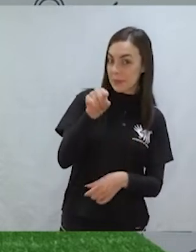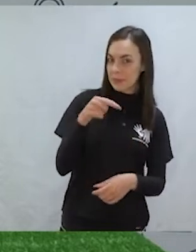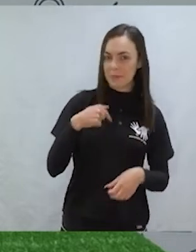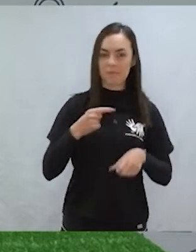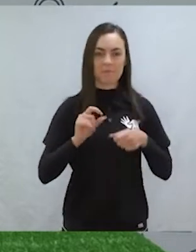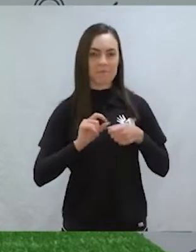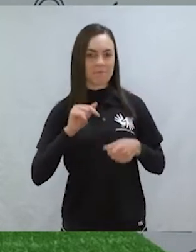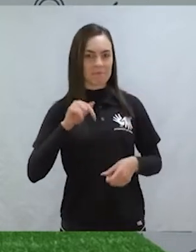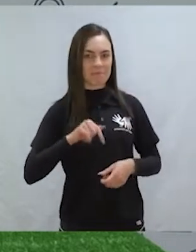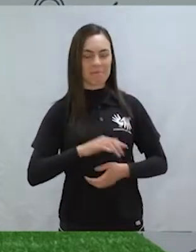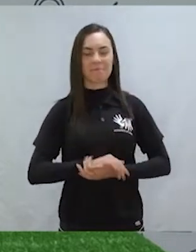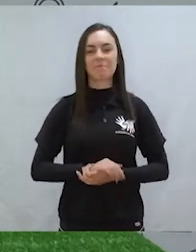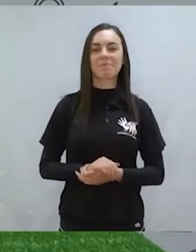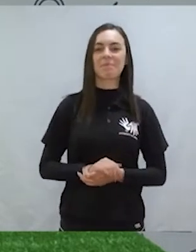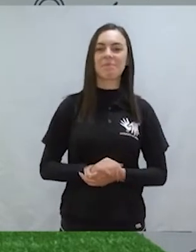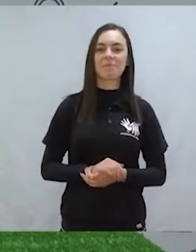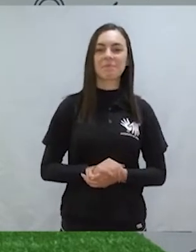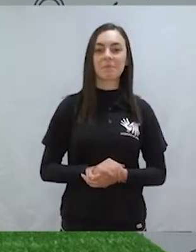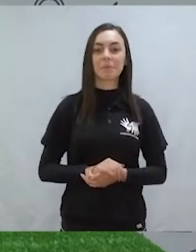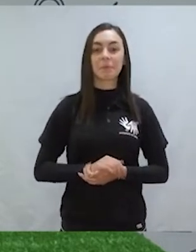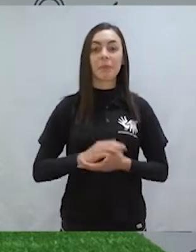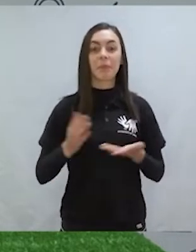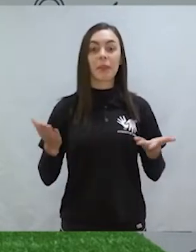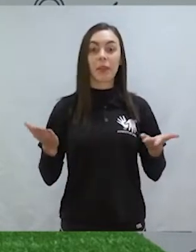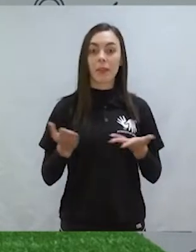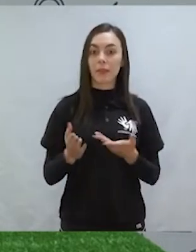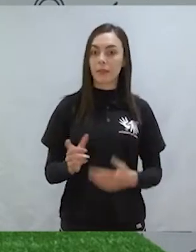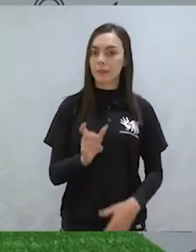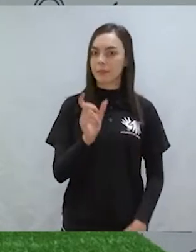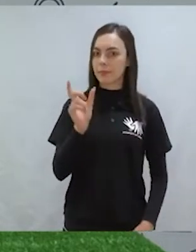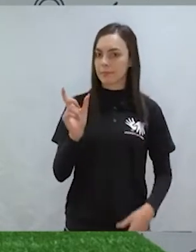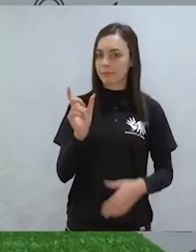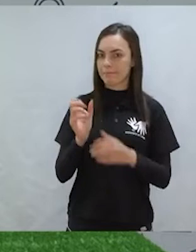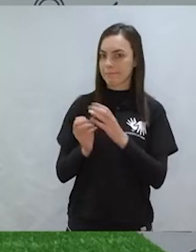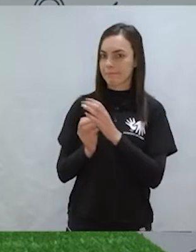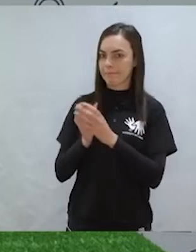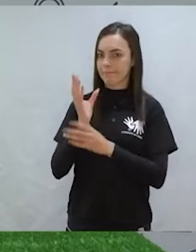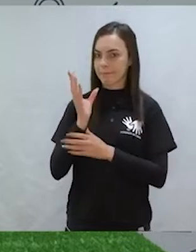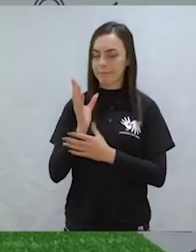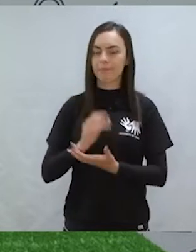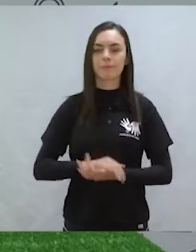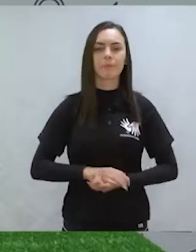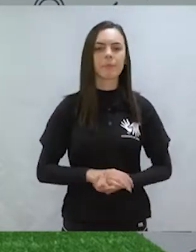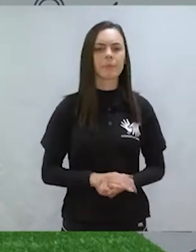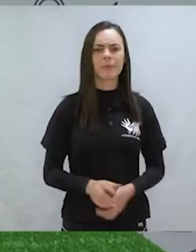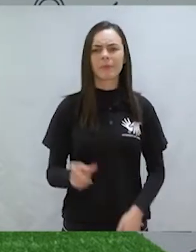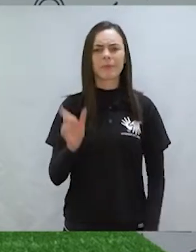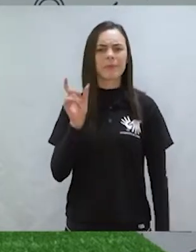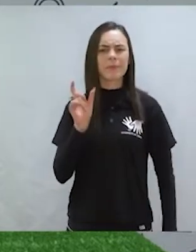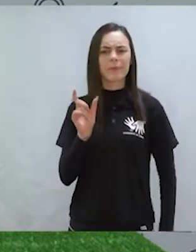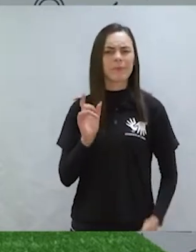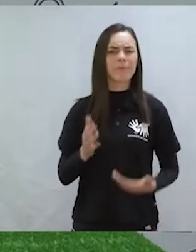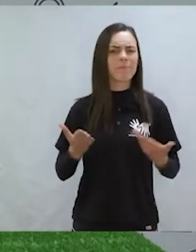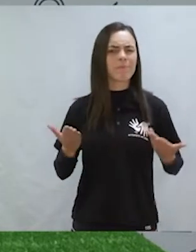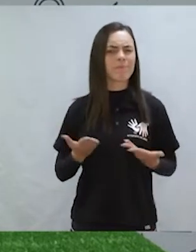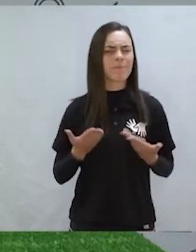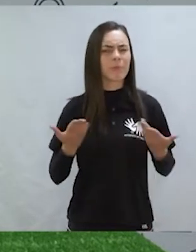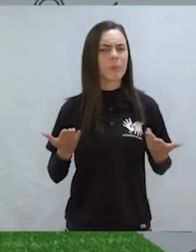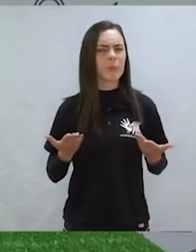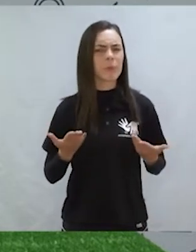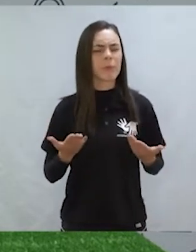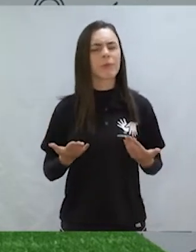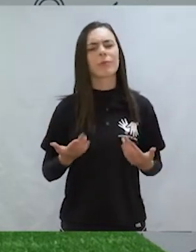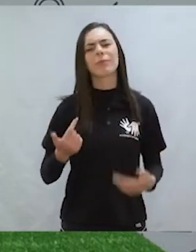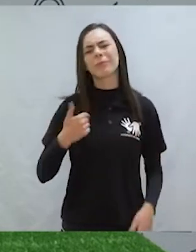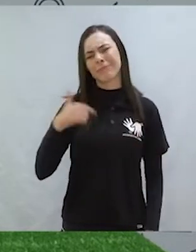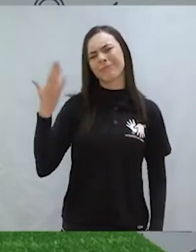faço aqui. Combinado? Então, vamos formar a palavra, ok? E qual palavra nós vamos formar?